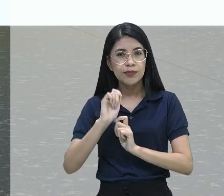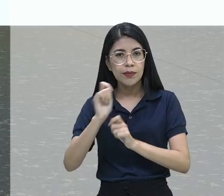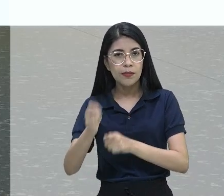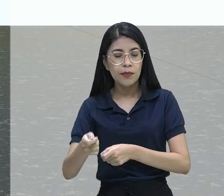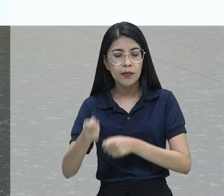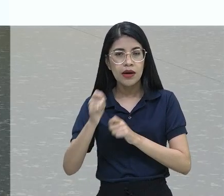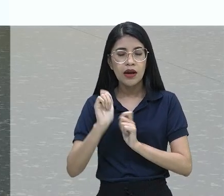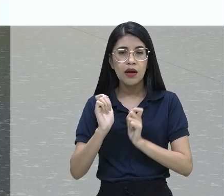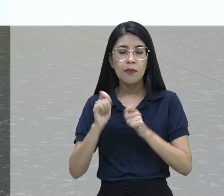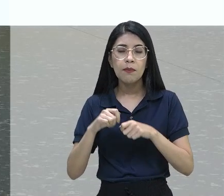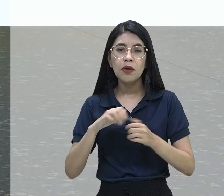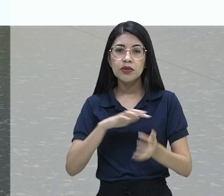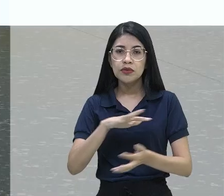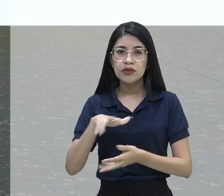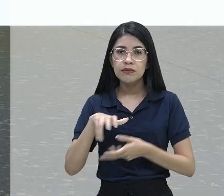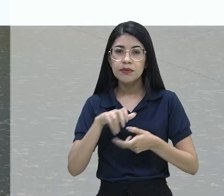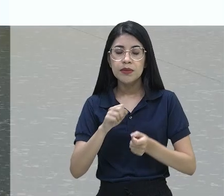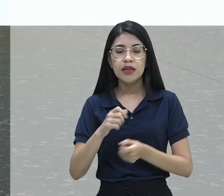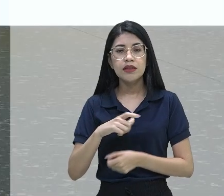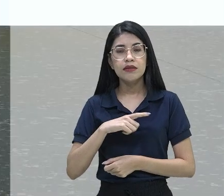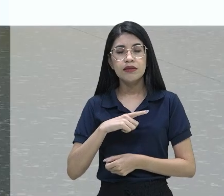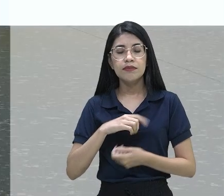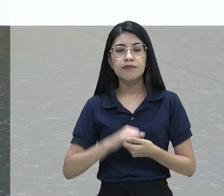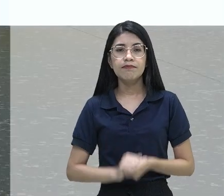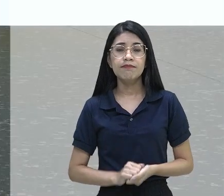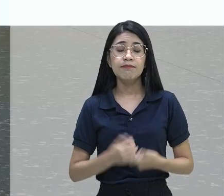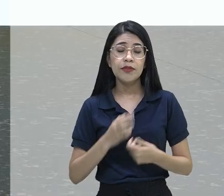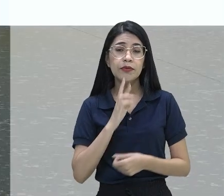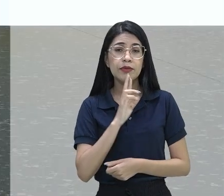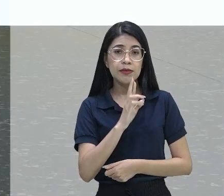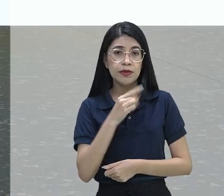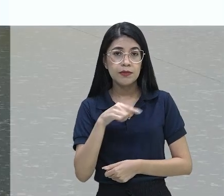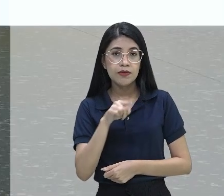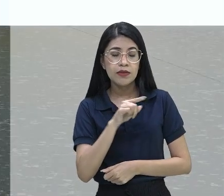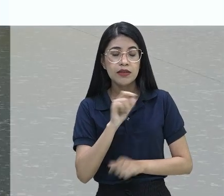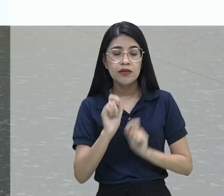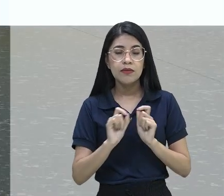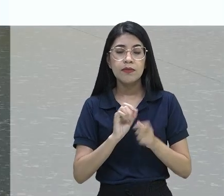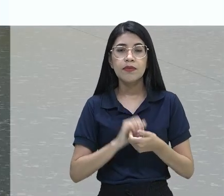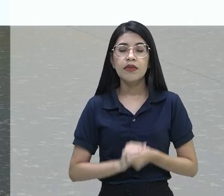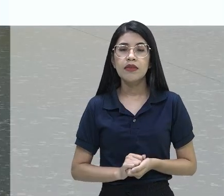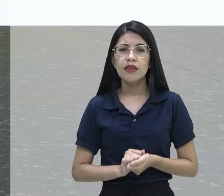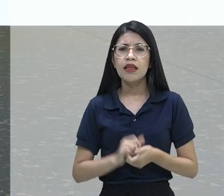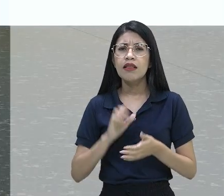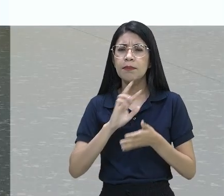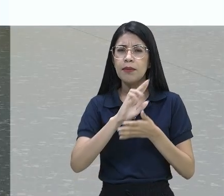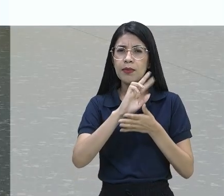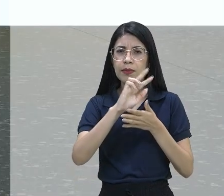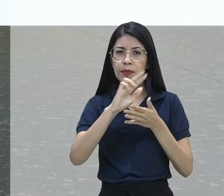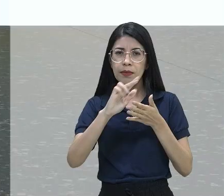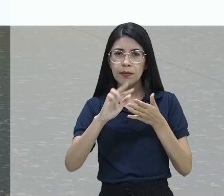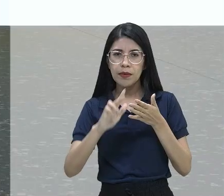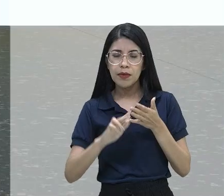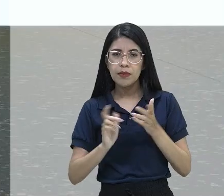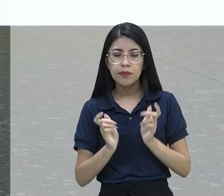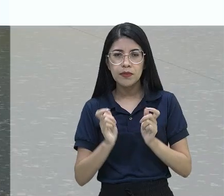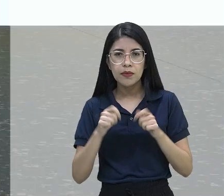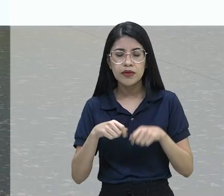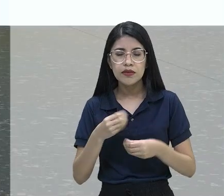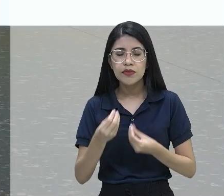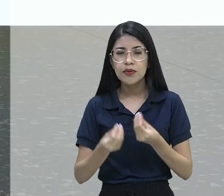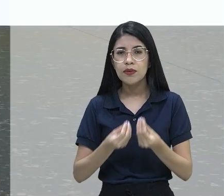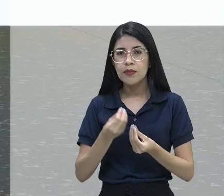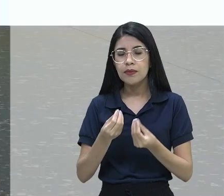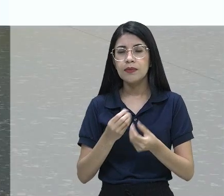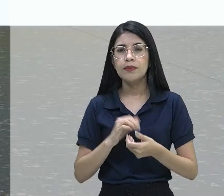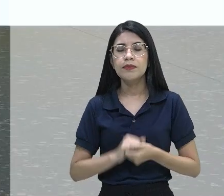tornar sustentável? Vou responder para você aqui, mas você deve saber várias maneiras também aí, tá legal? Mas uma delas é o seguinte,